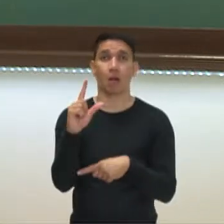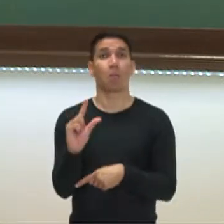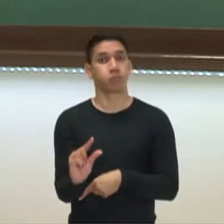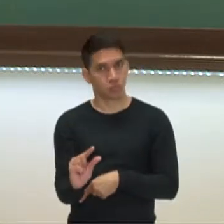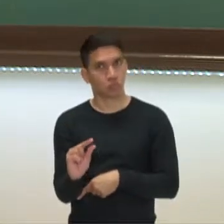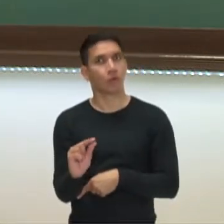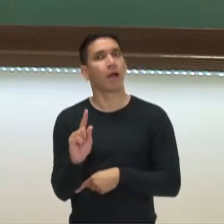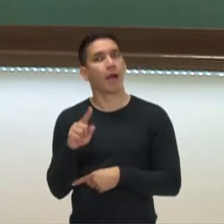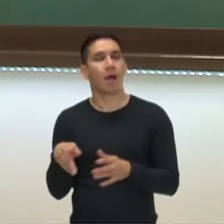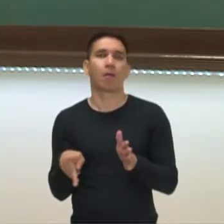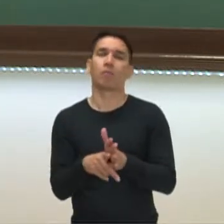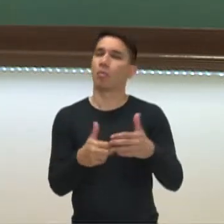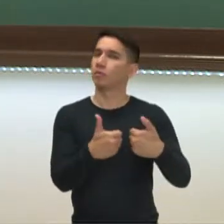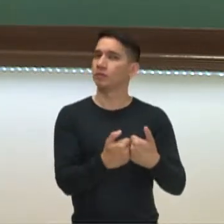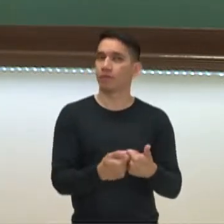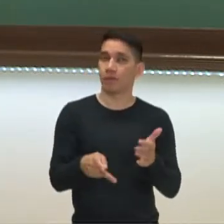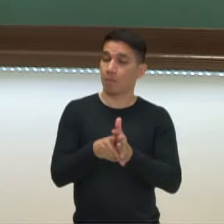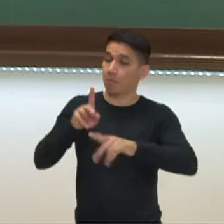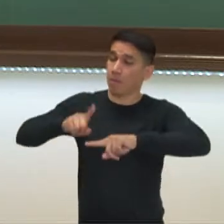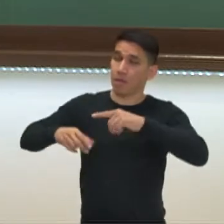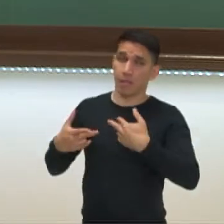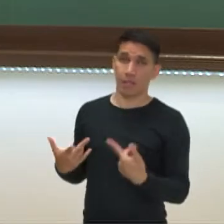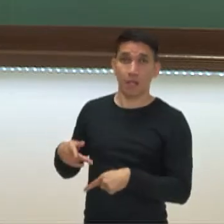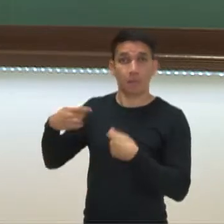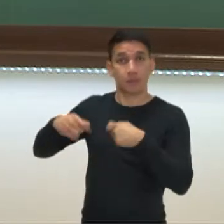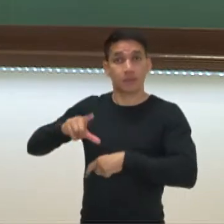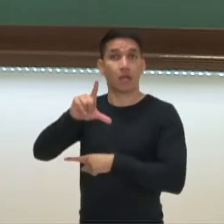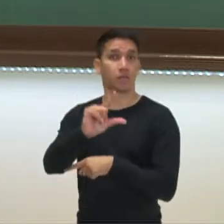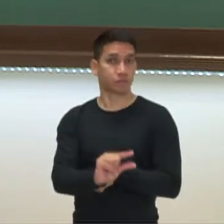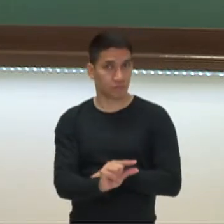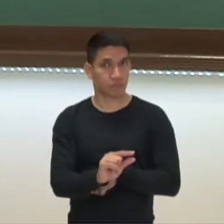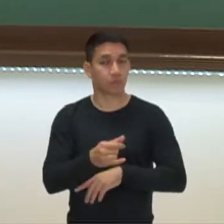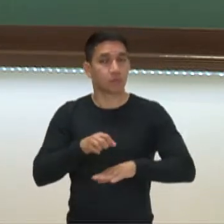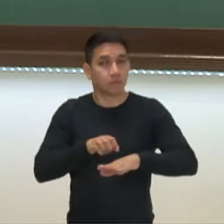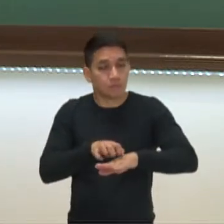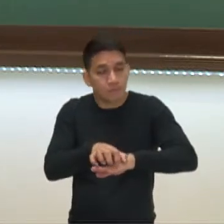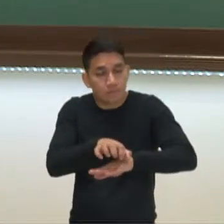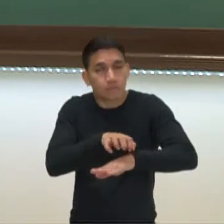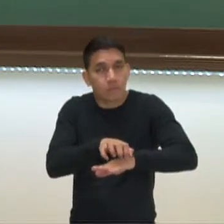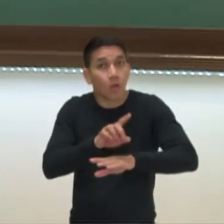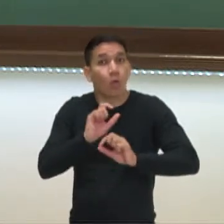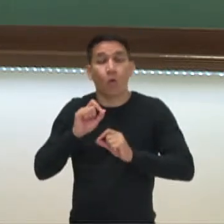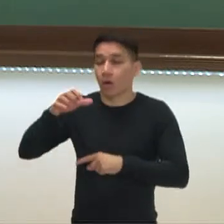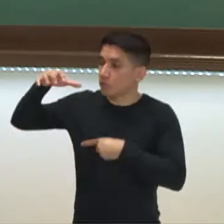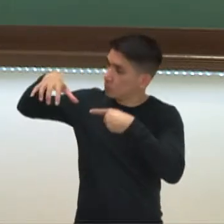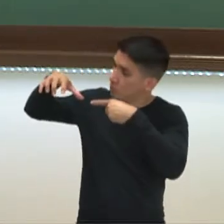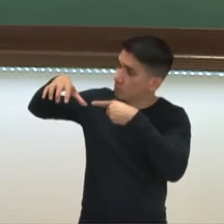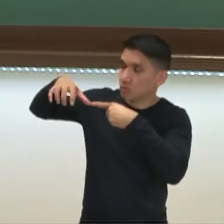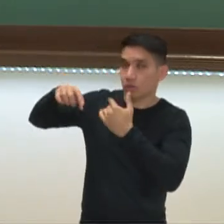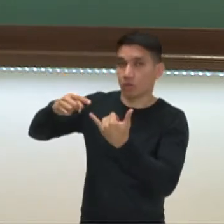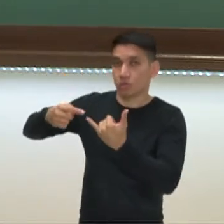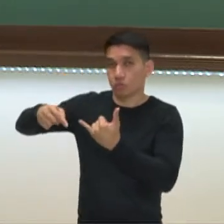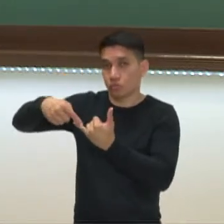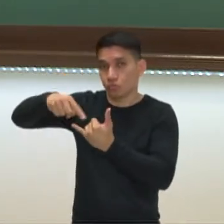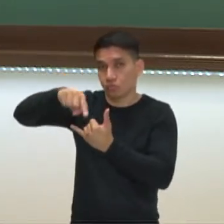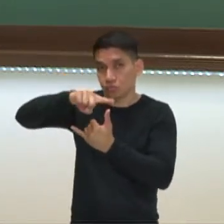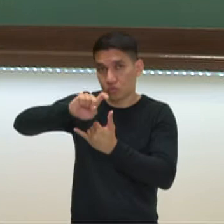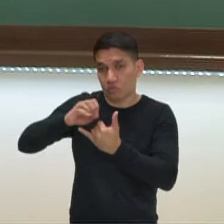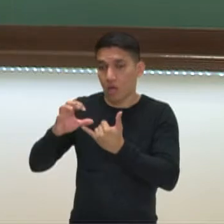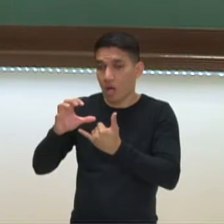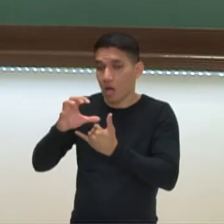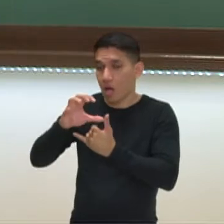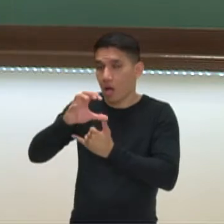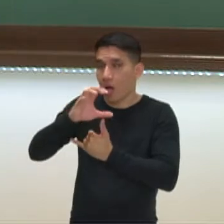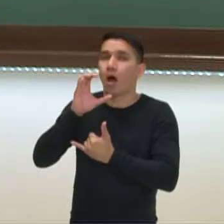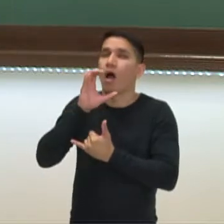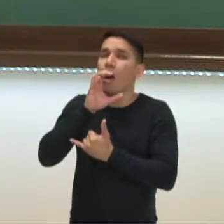uma propriedade física do material que tem que ser baixa. Então eu preciso que um condutor de chuveiro, um resistor de chuveiro, seja